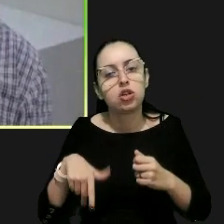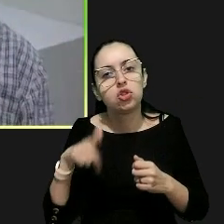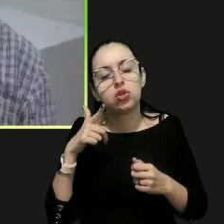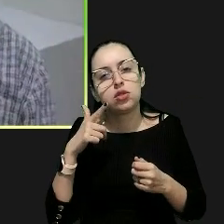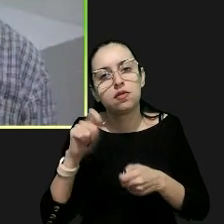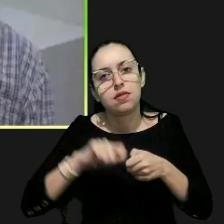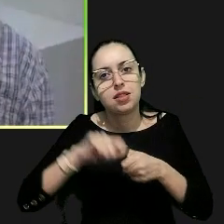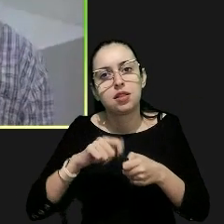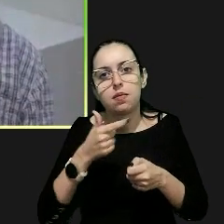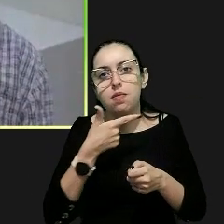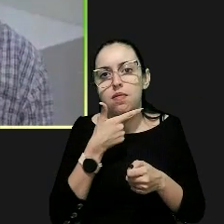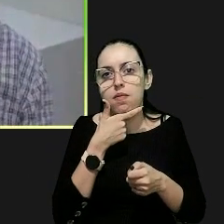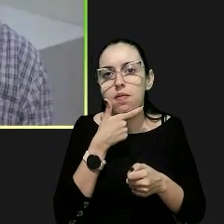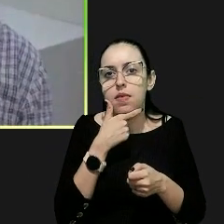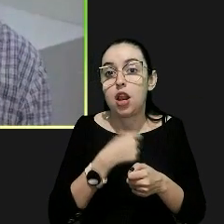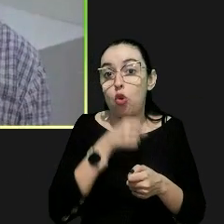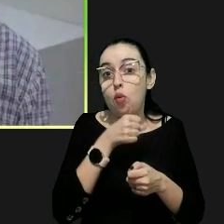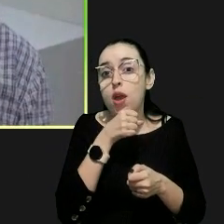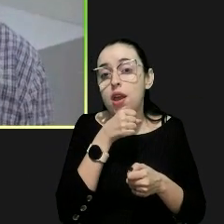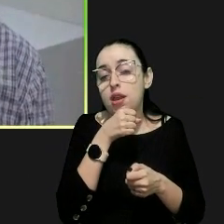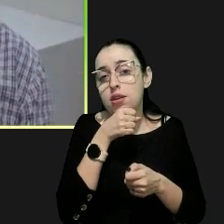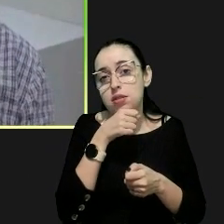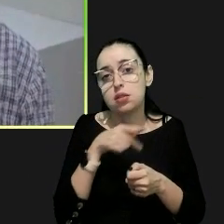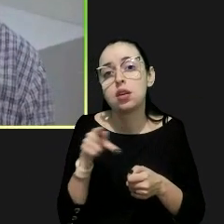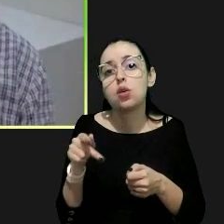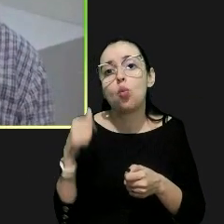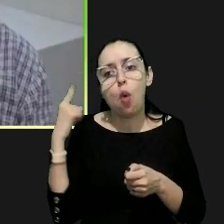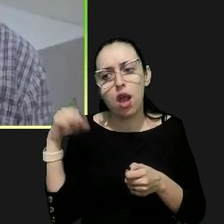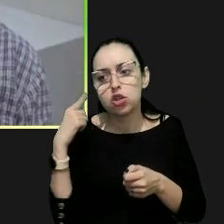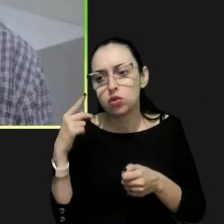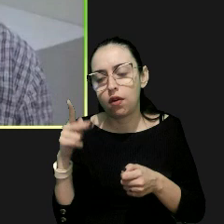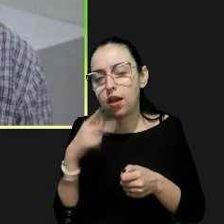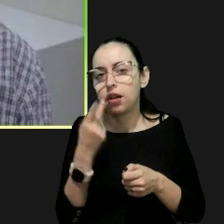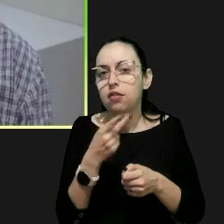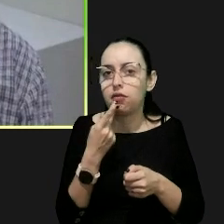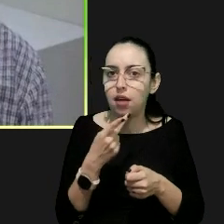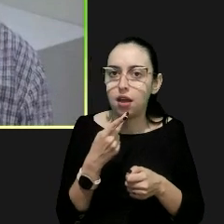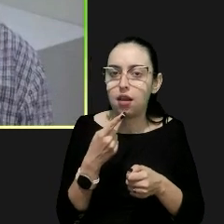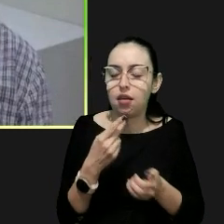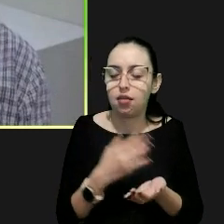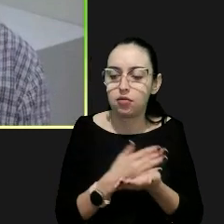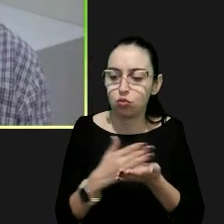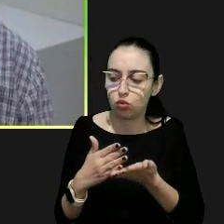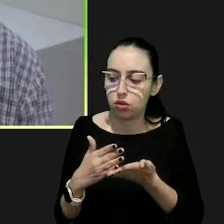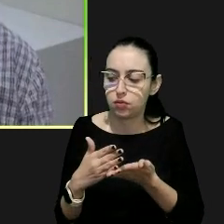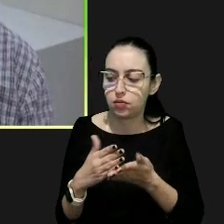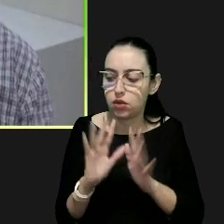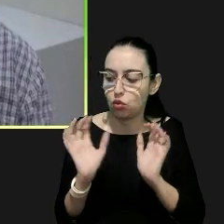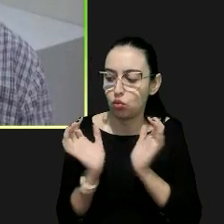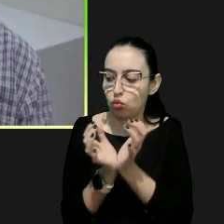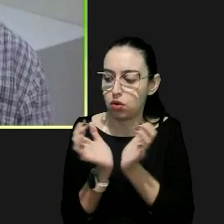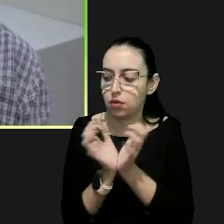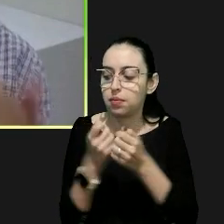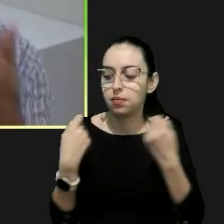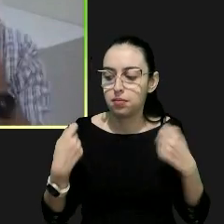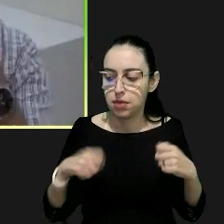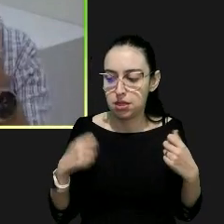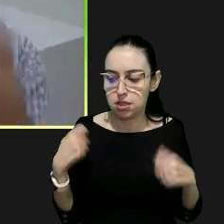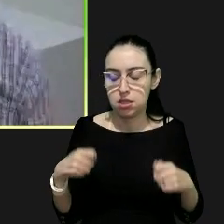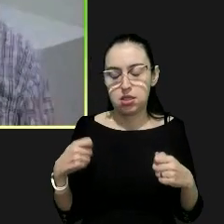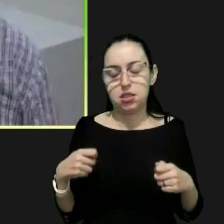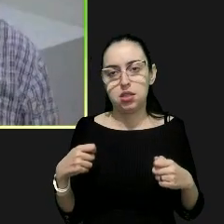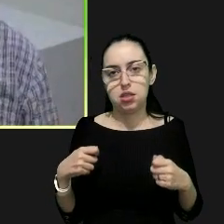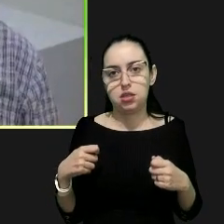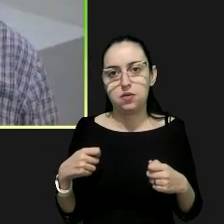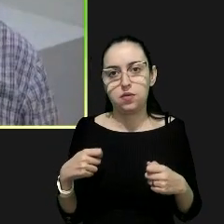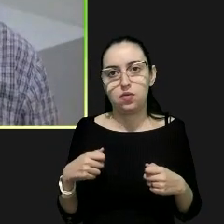Porque eu vejo esse advogado, aí ele fala assim, o que é que ele está fazendo, né? Então, não é hora de começar, porque é